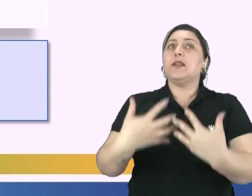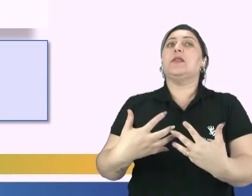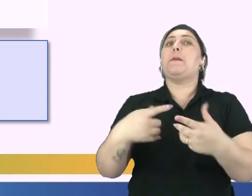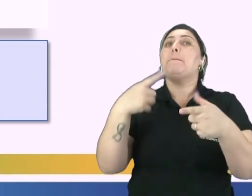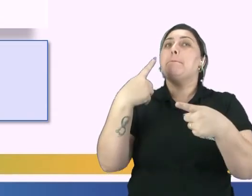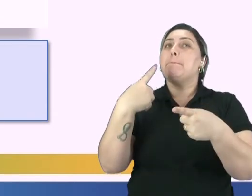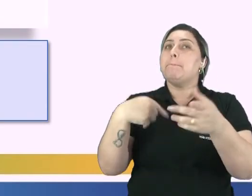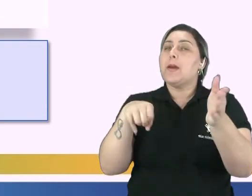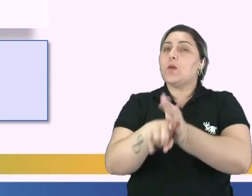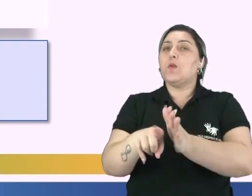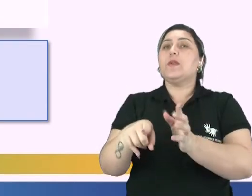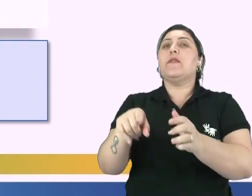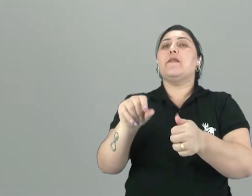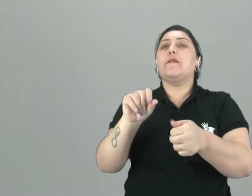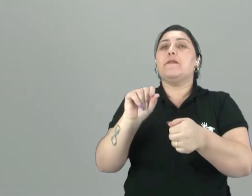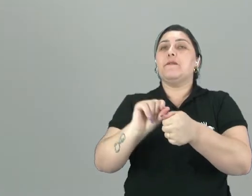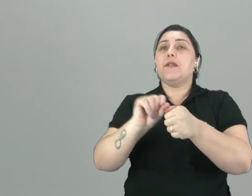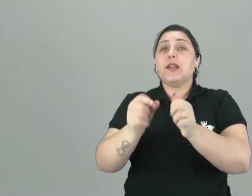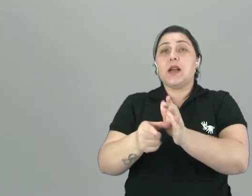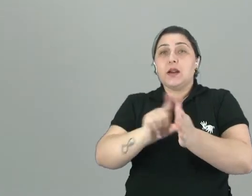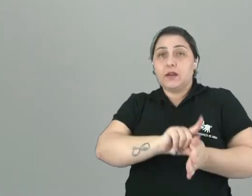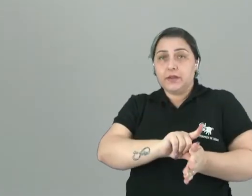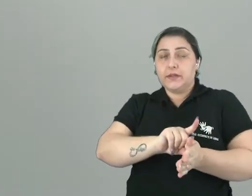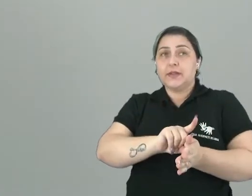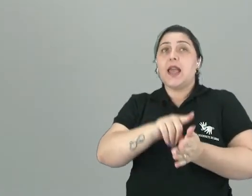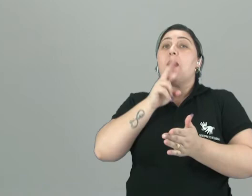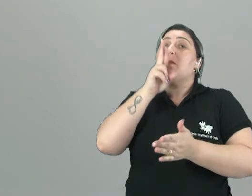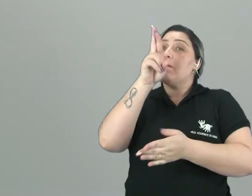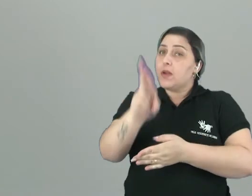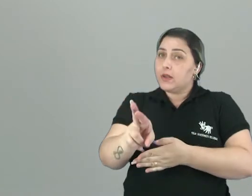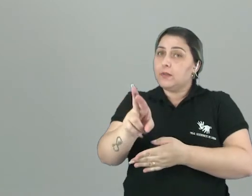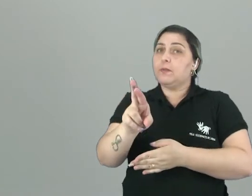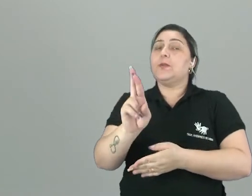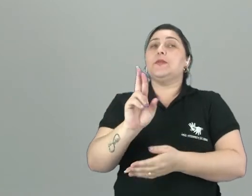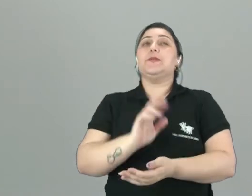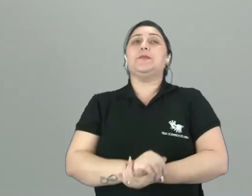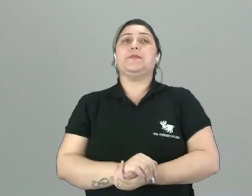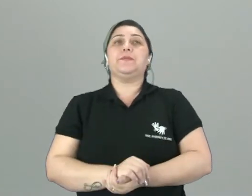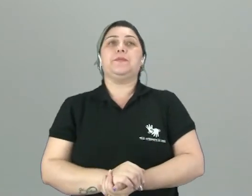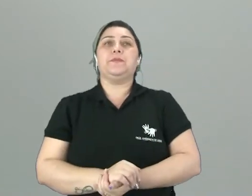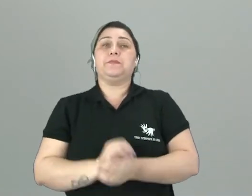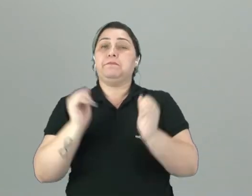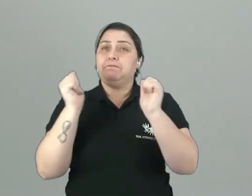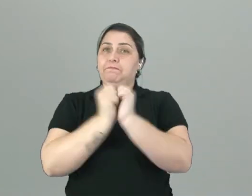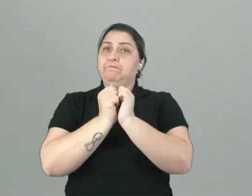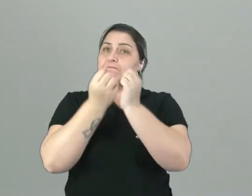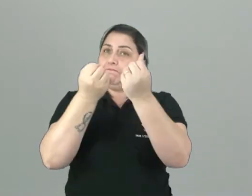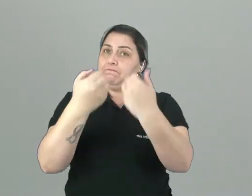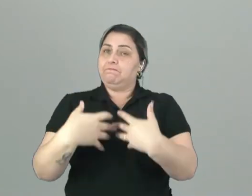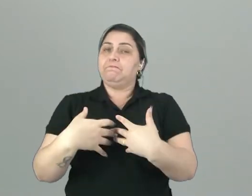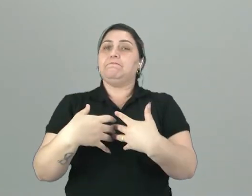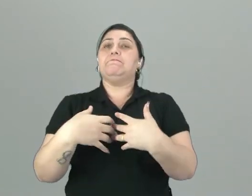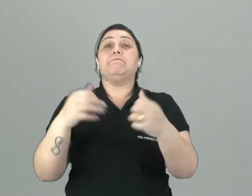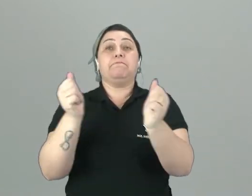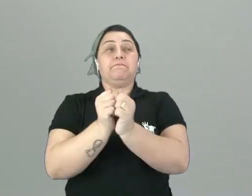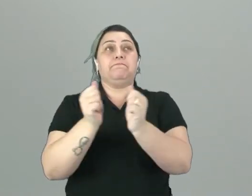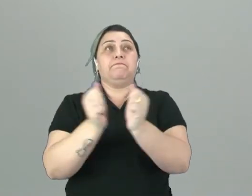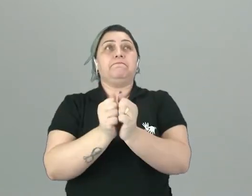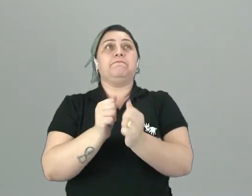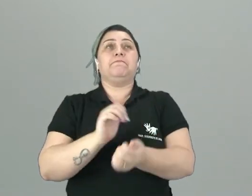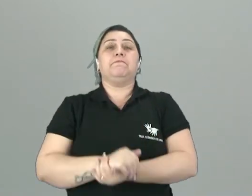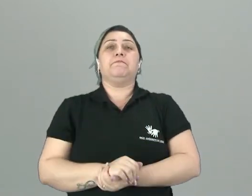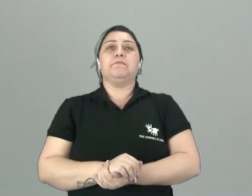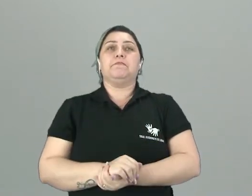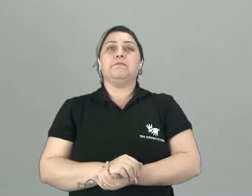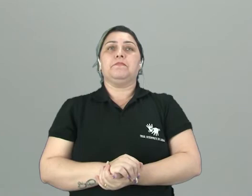da pergunta feita no primeiro quadrinho. Então, quando você utiliza o porquê para se justificar, ele é junto. E ele equivale